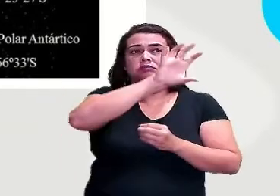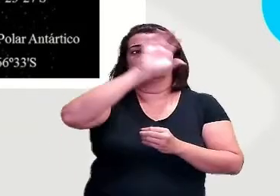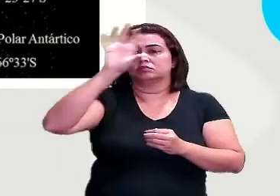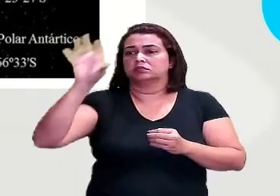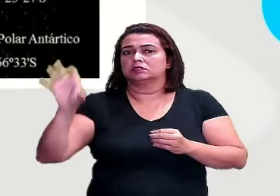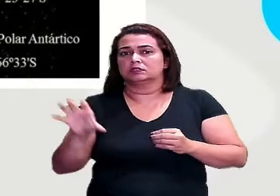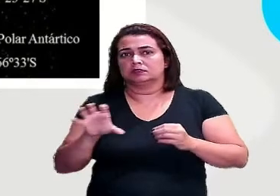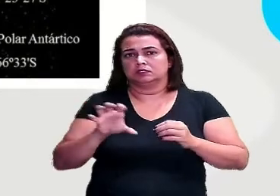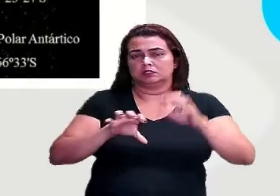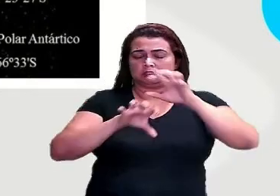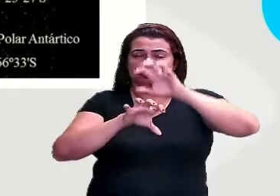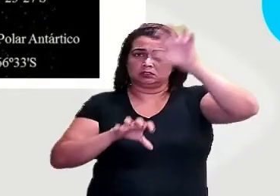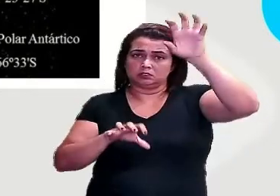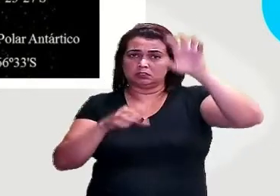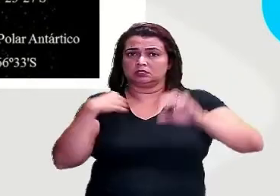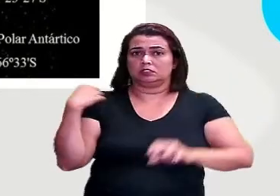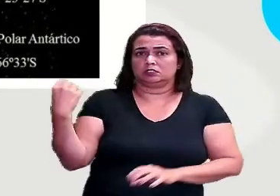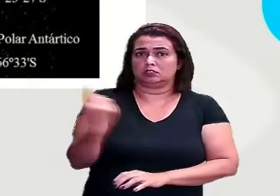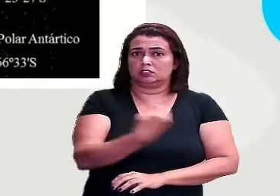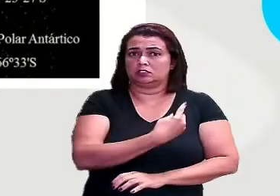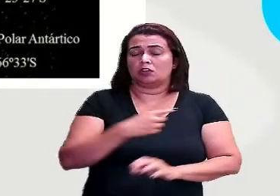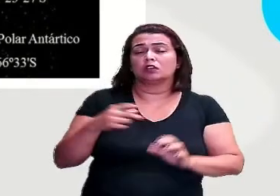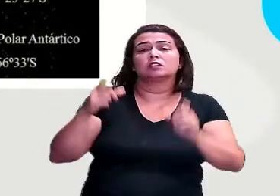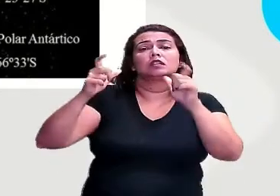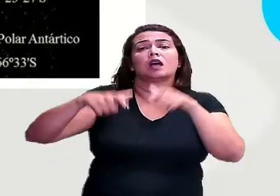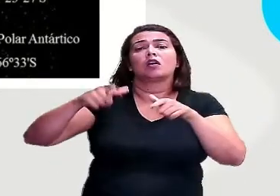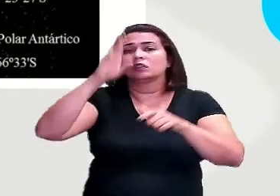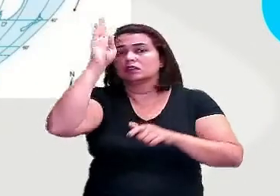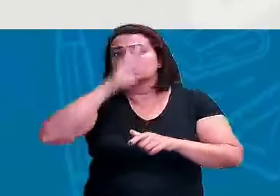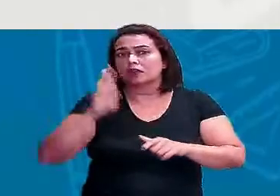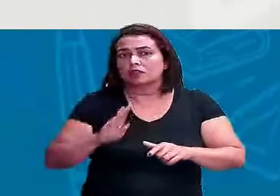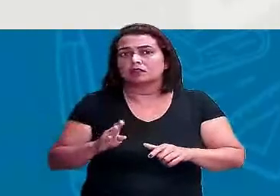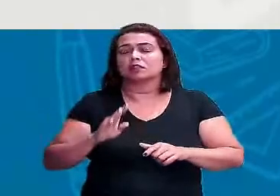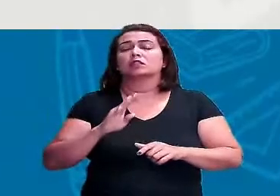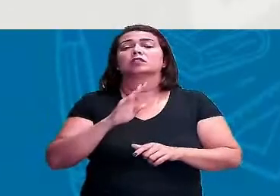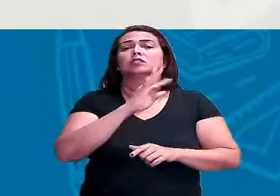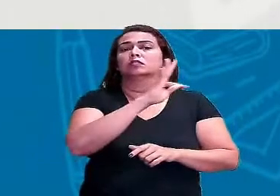de Capricórnio, que passa cortando o Brasil.